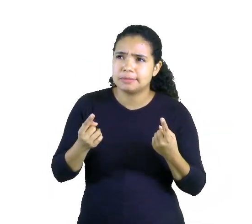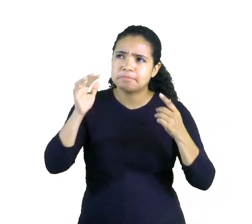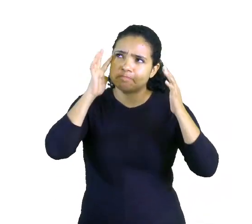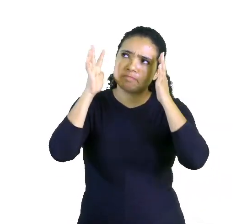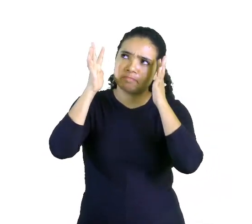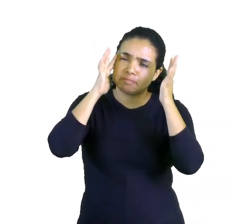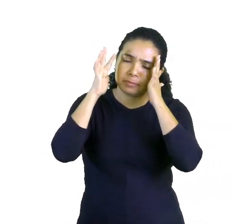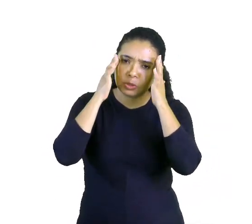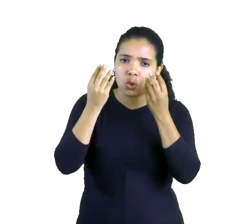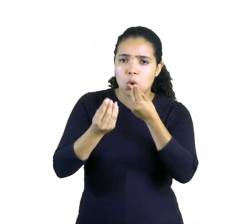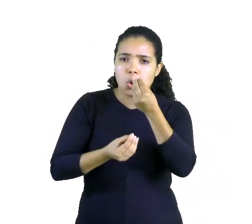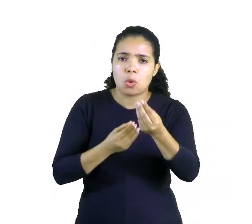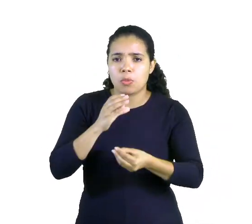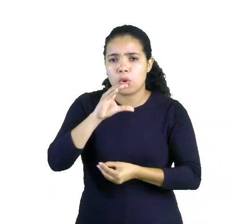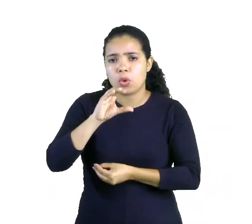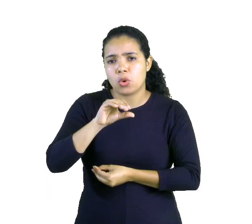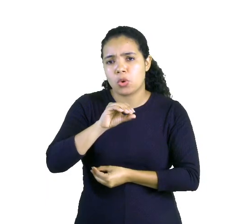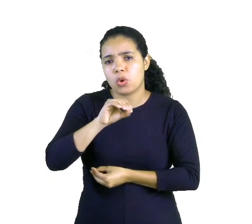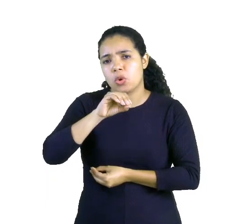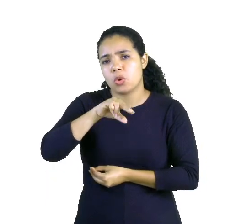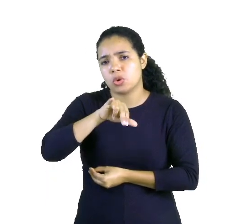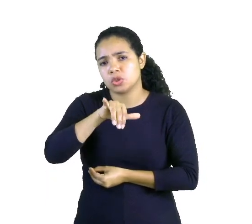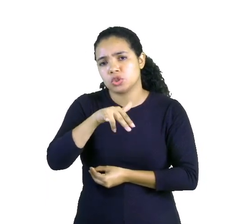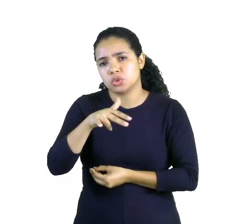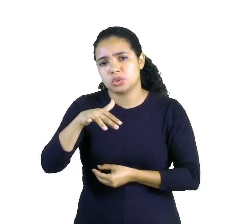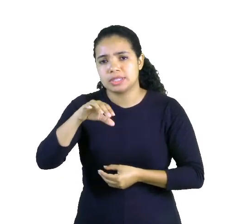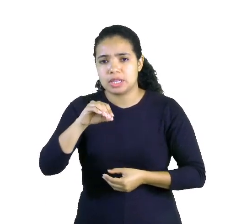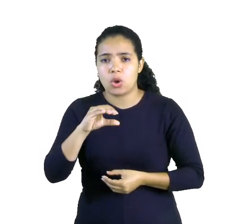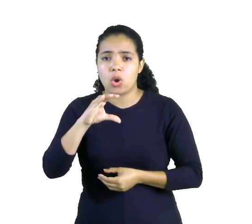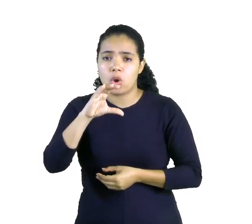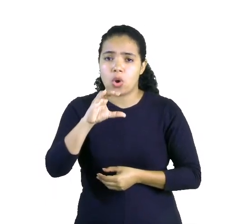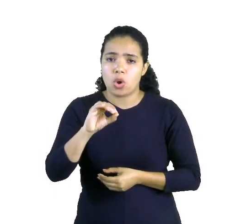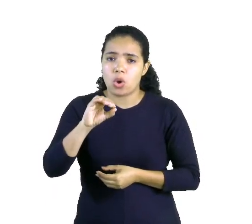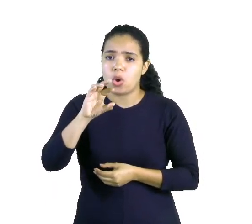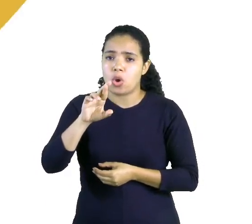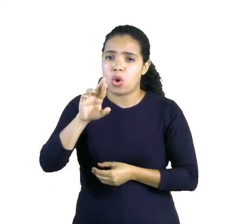como as conjunções coordenativas são classificadas?